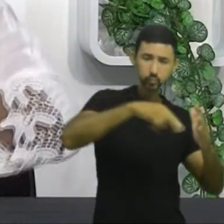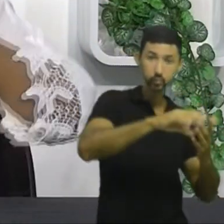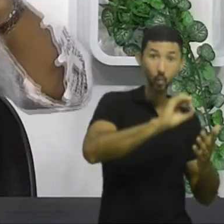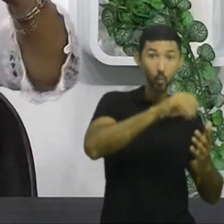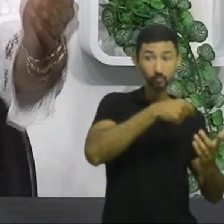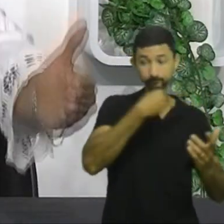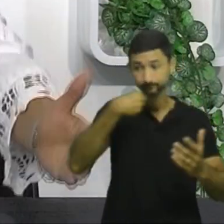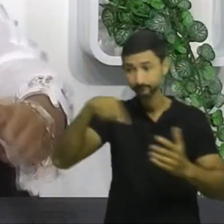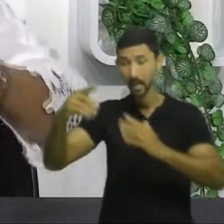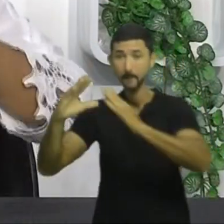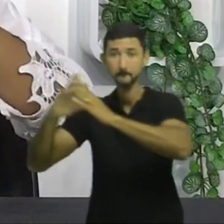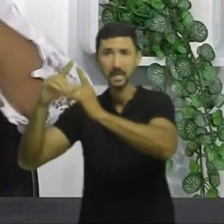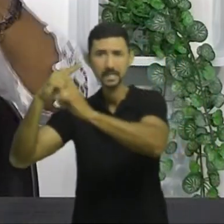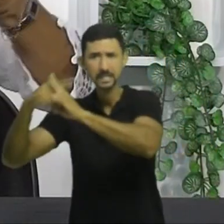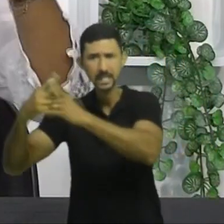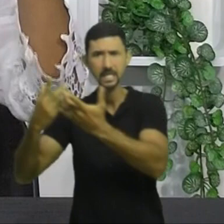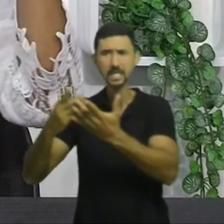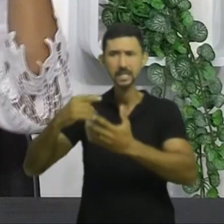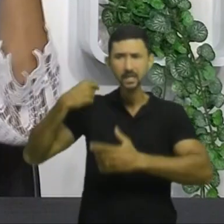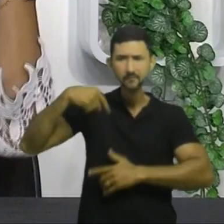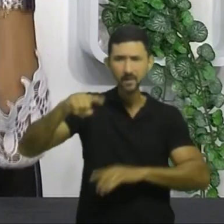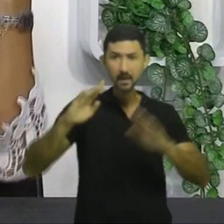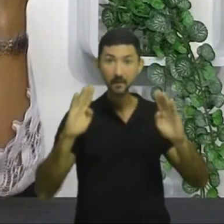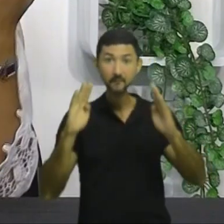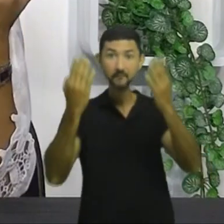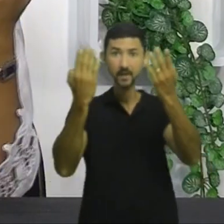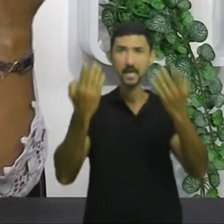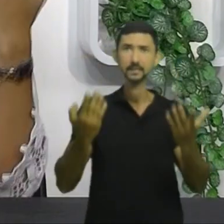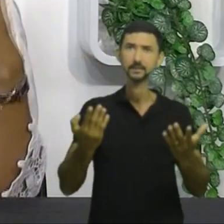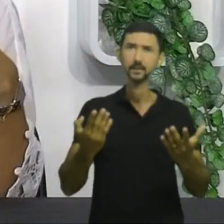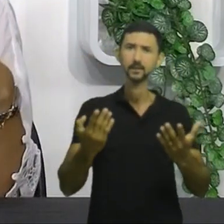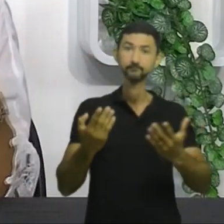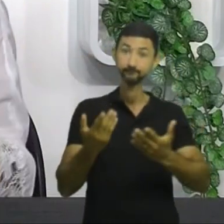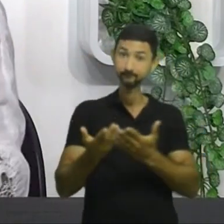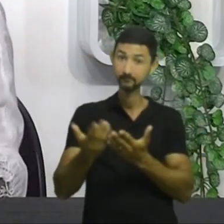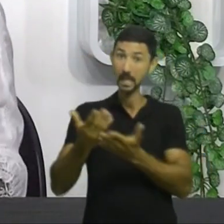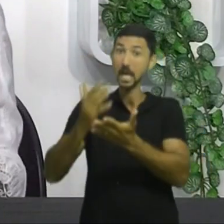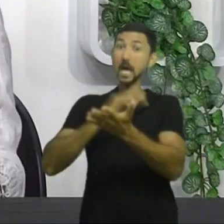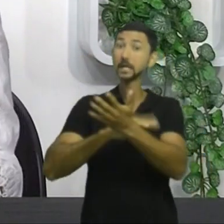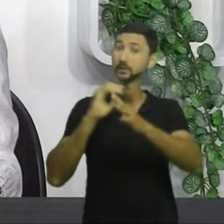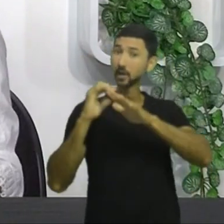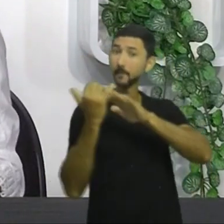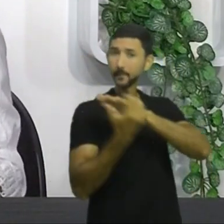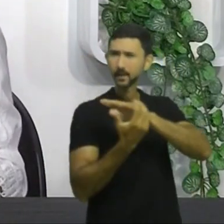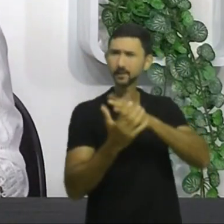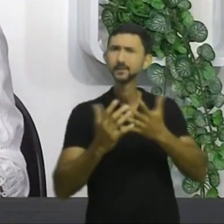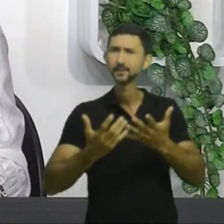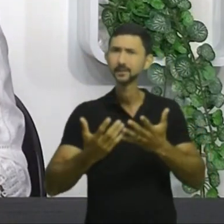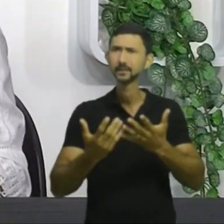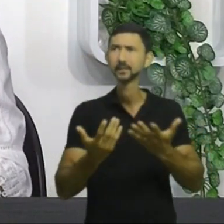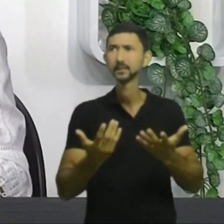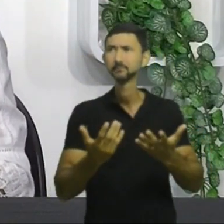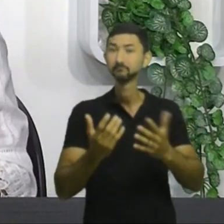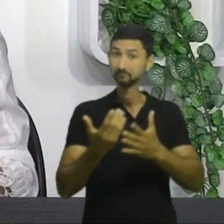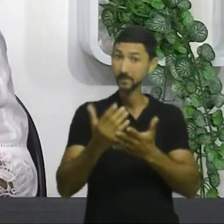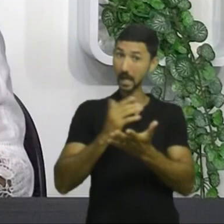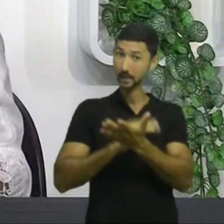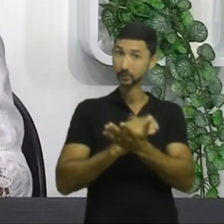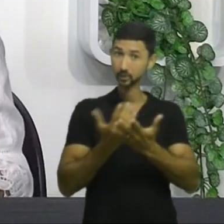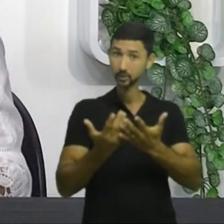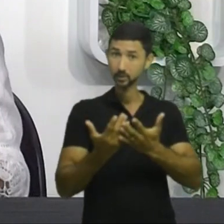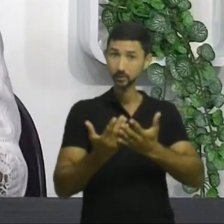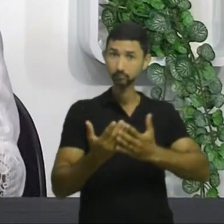igreja, para a festa, para algum lugar, antes desta pandemia, antes deste momento que nós estamos, o quanto